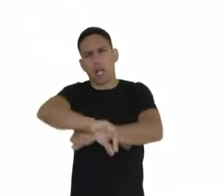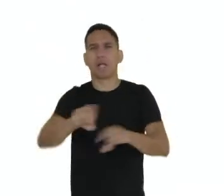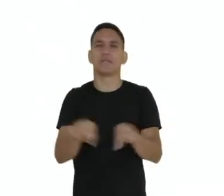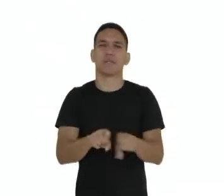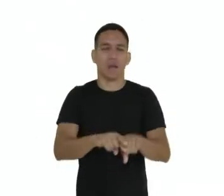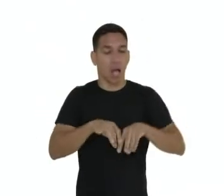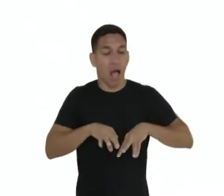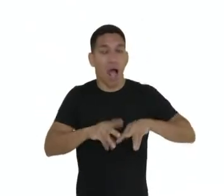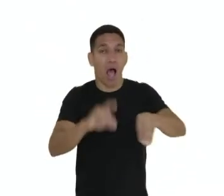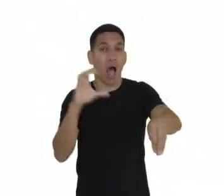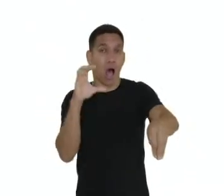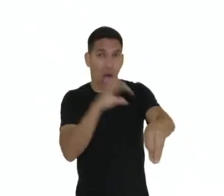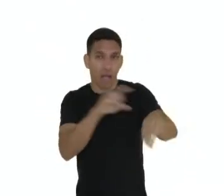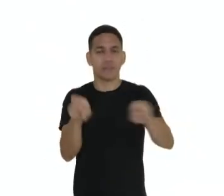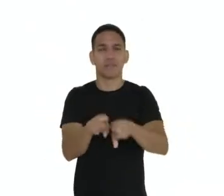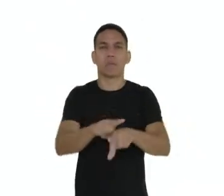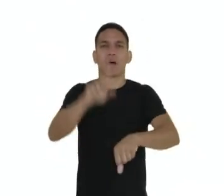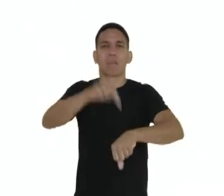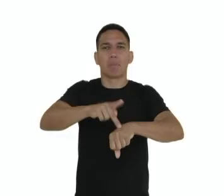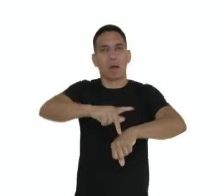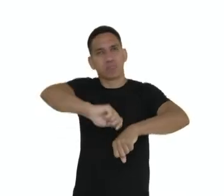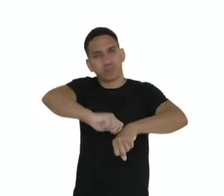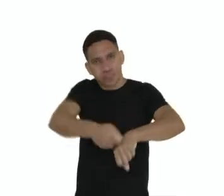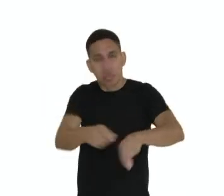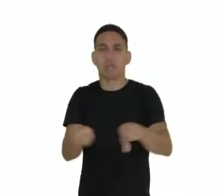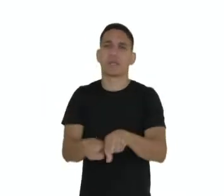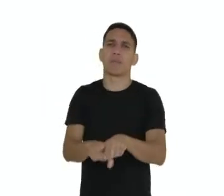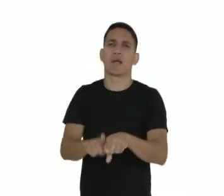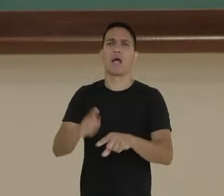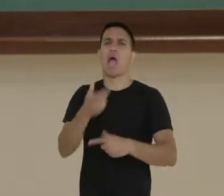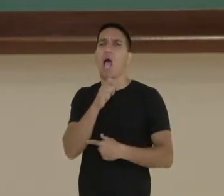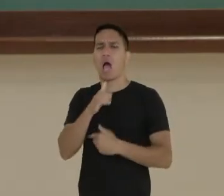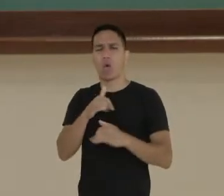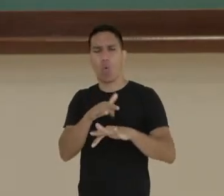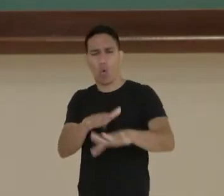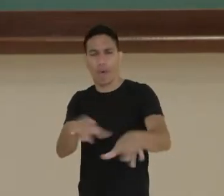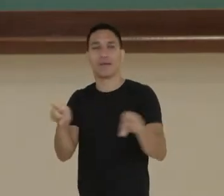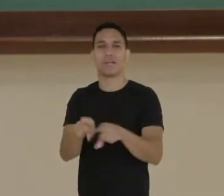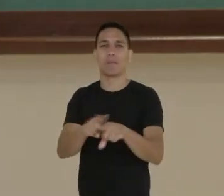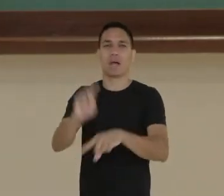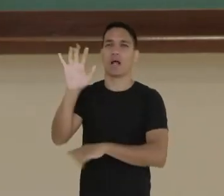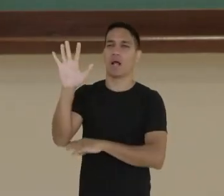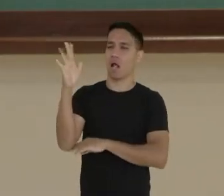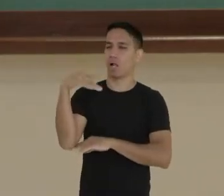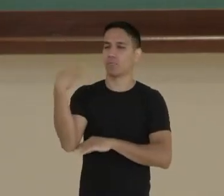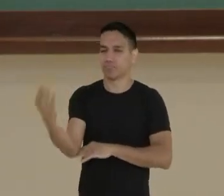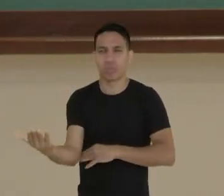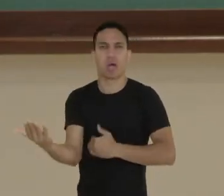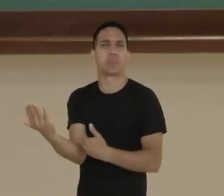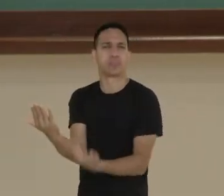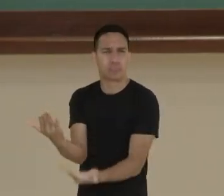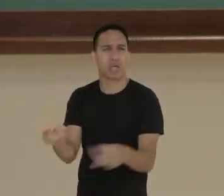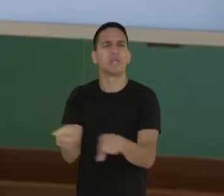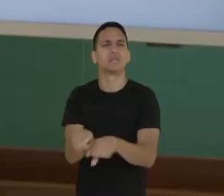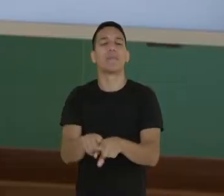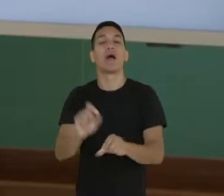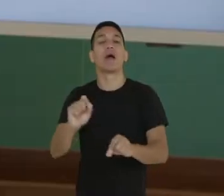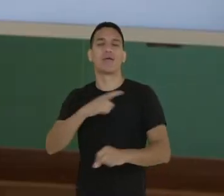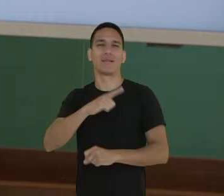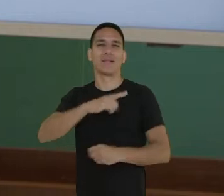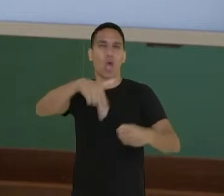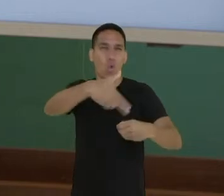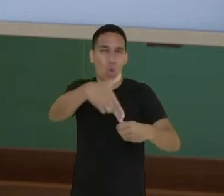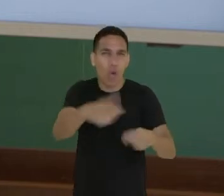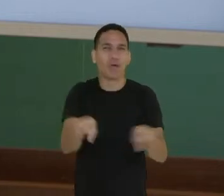geotérmica, pelo carvão mineral, nós temos a hidráulica, a lenha, nuclear, né, o gás natural, cana-de-açúcar, solar.